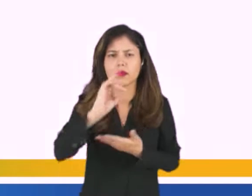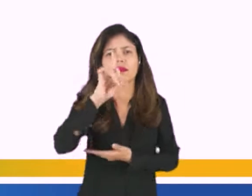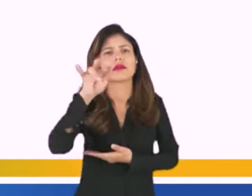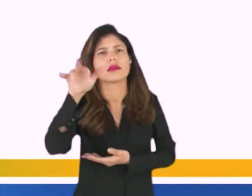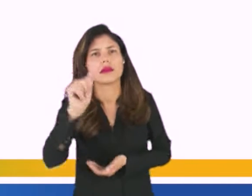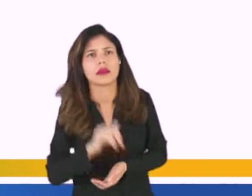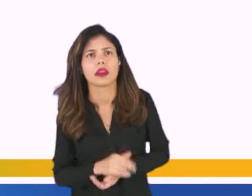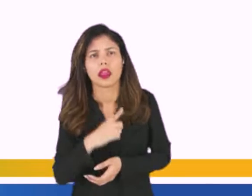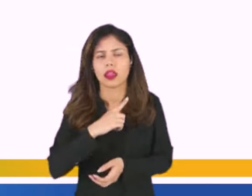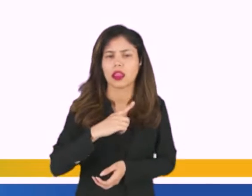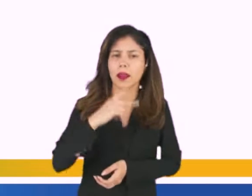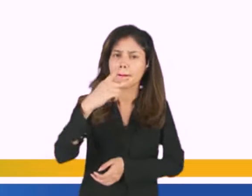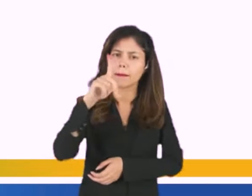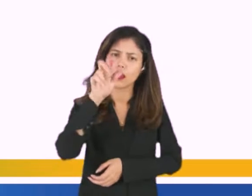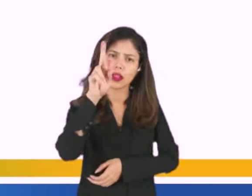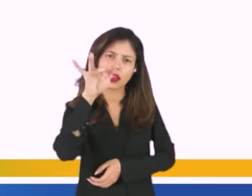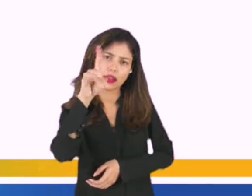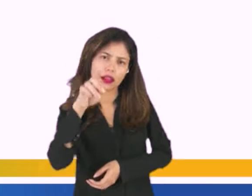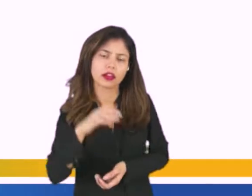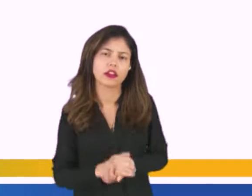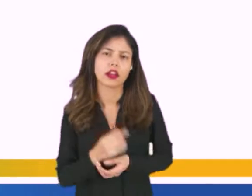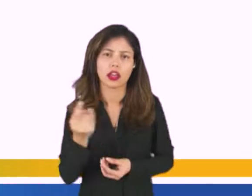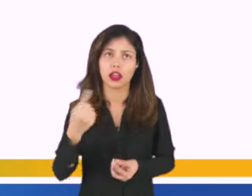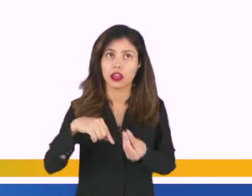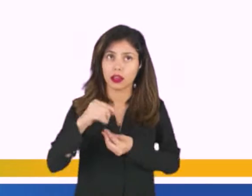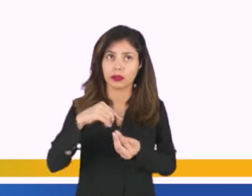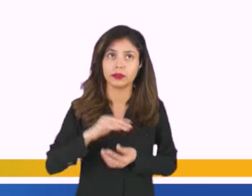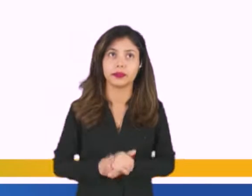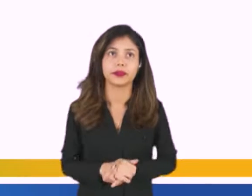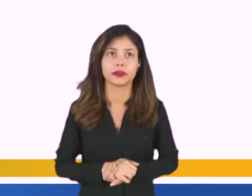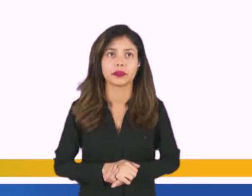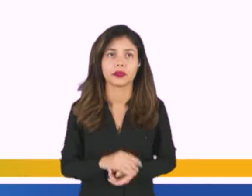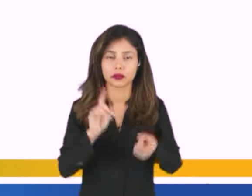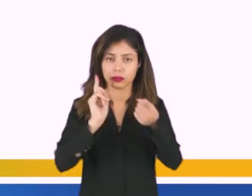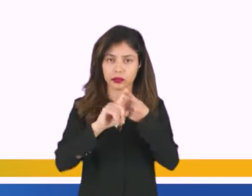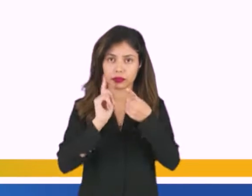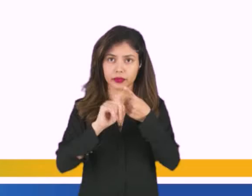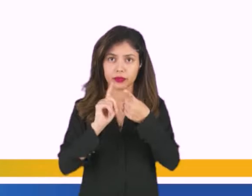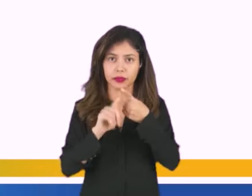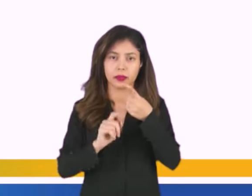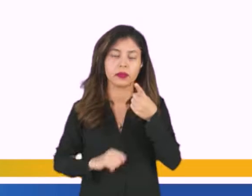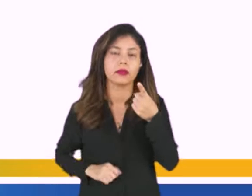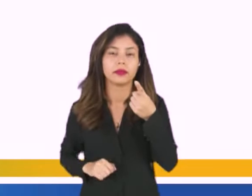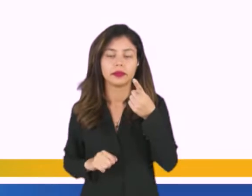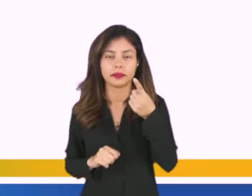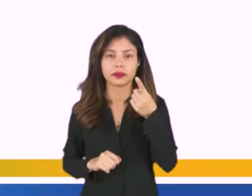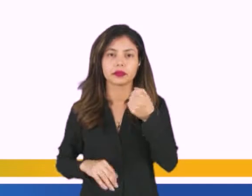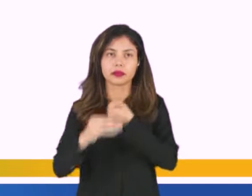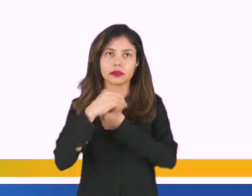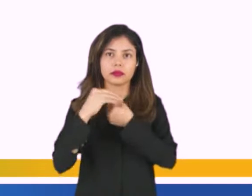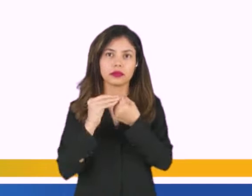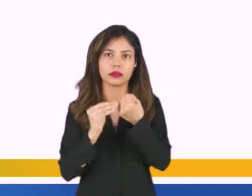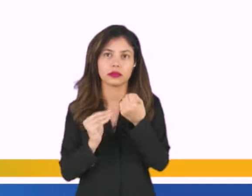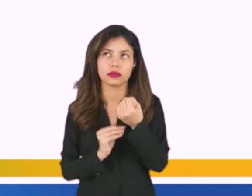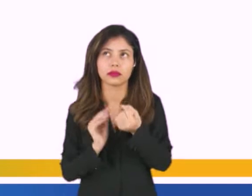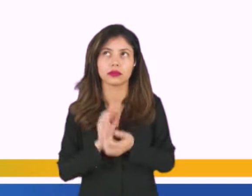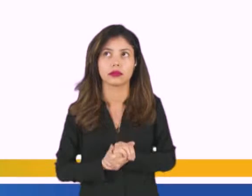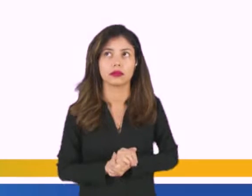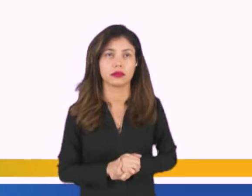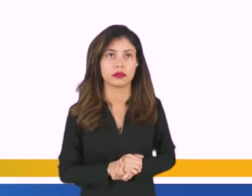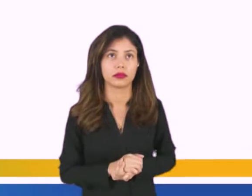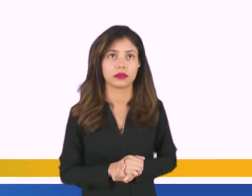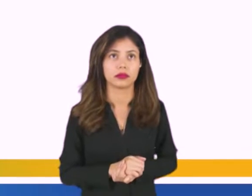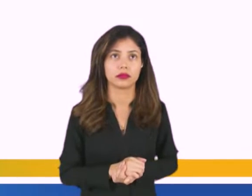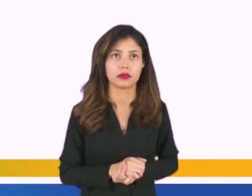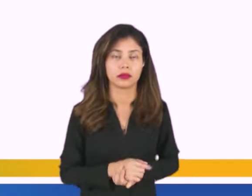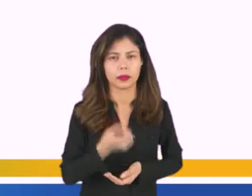da polaridade entre elas. E olha só, na primeira molécula aqui, enorme,